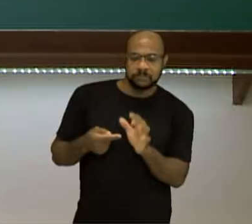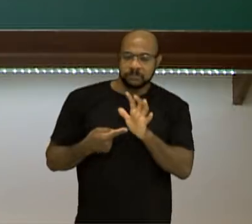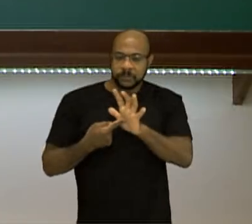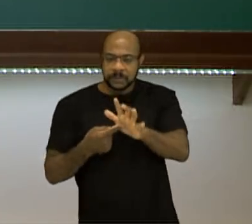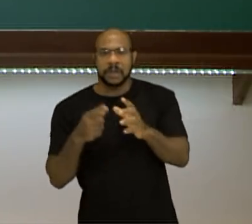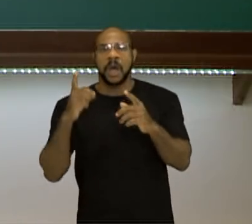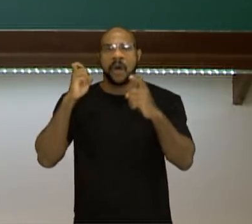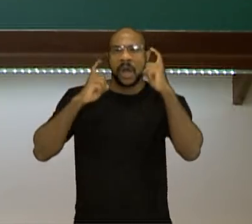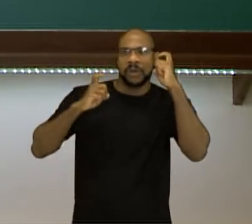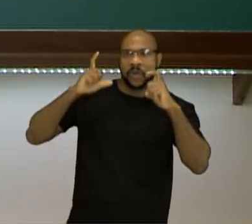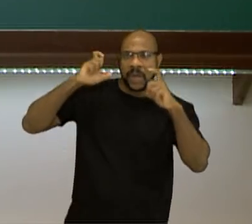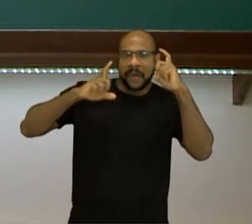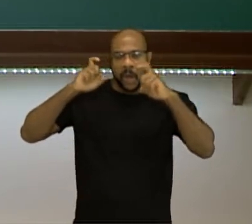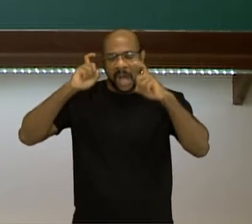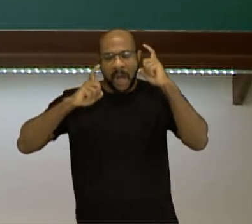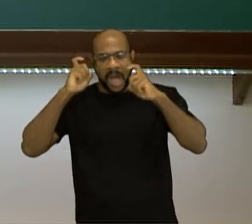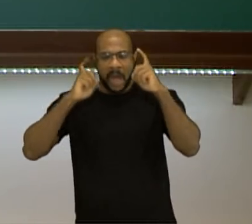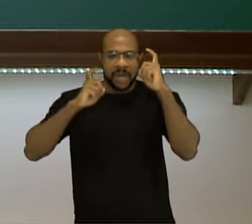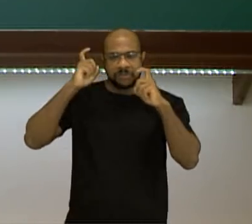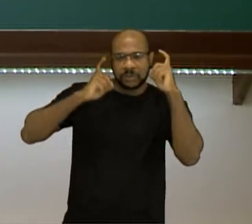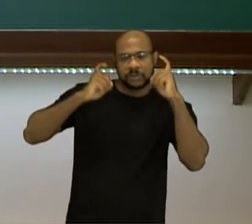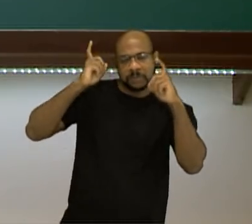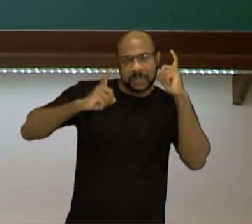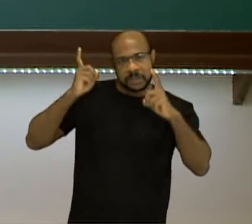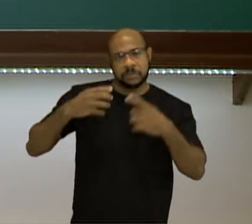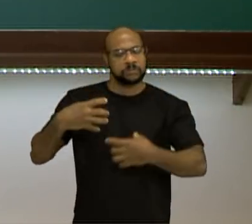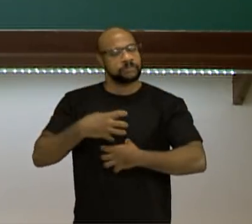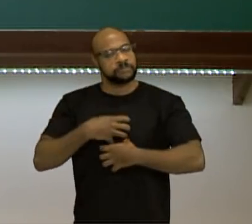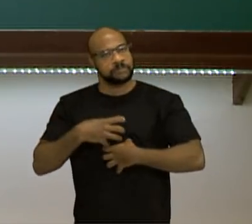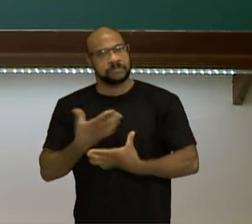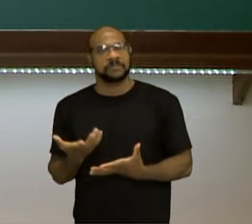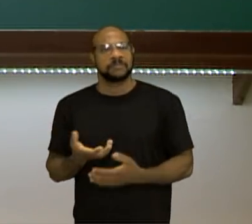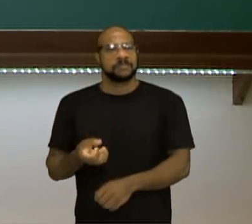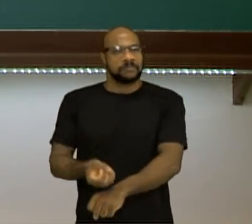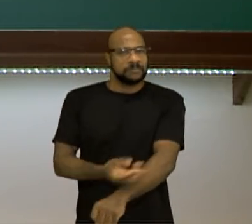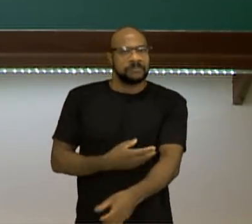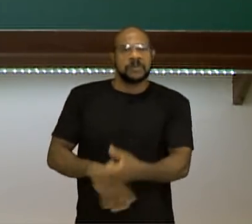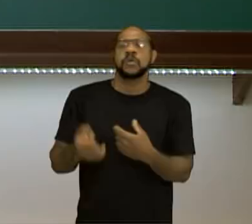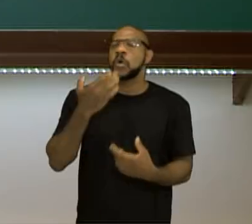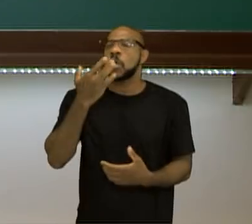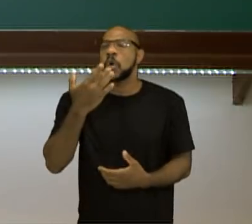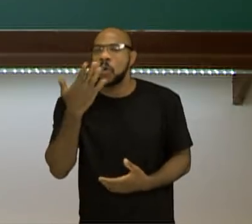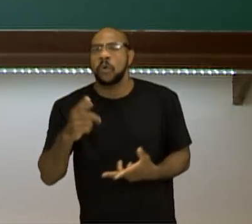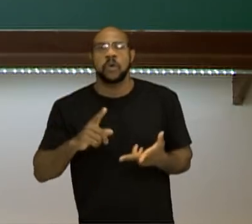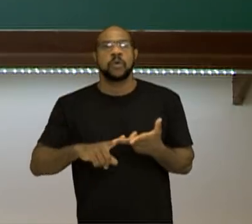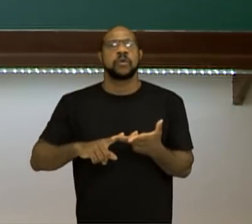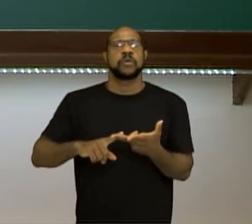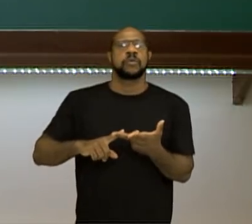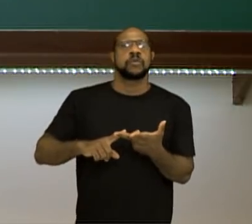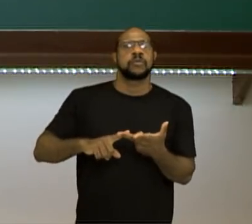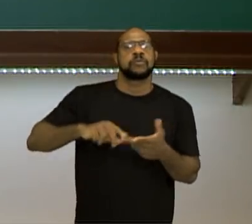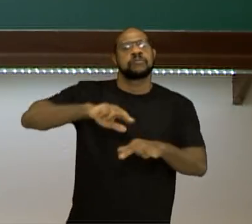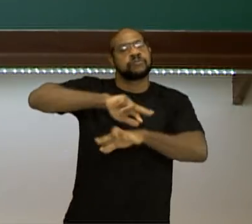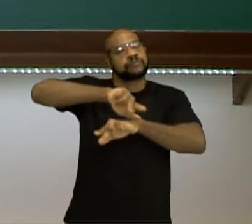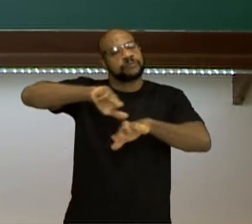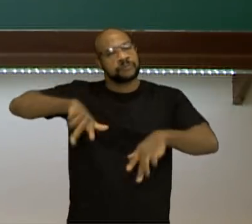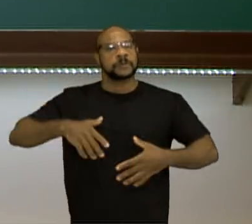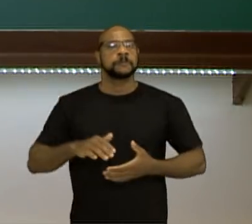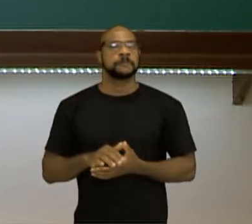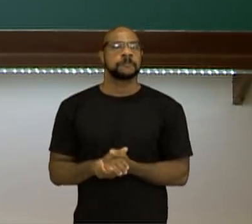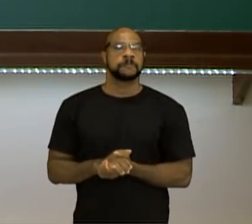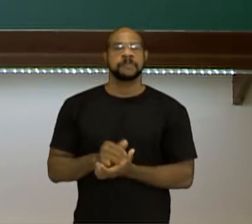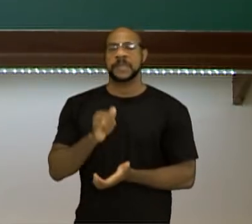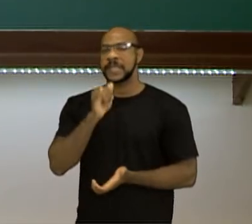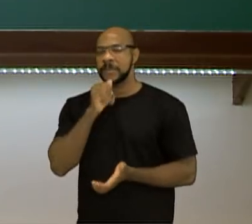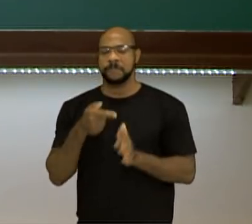né, desse personagem, com cores, com formas, não só com linhas, né? Vamos dar uma olhada aqui. Por